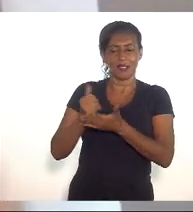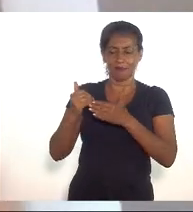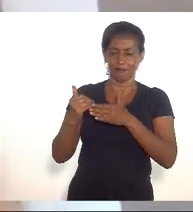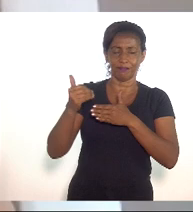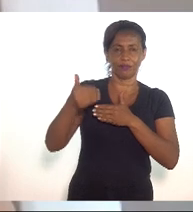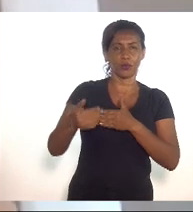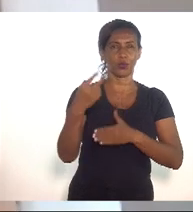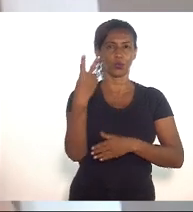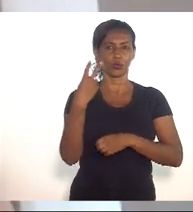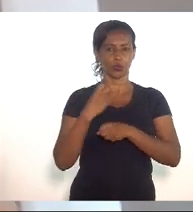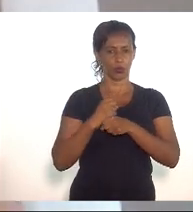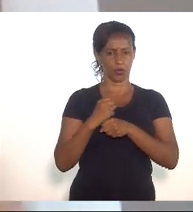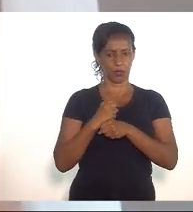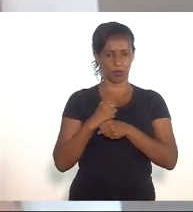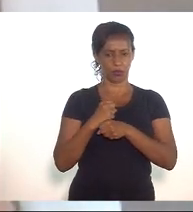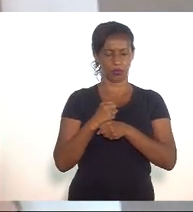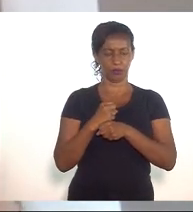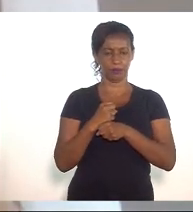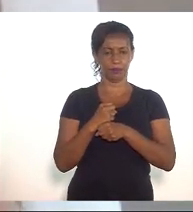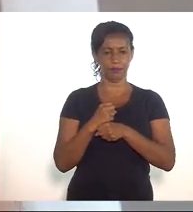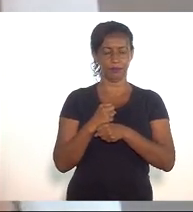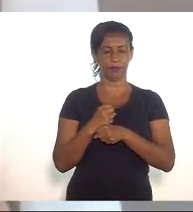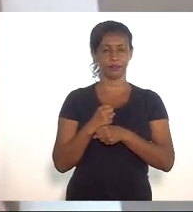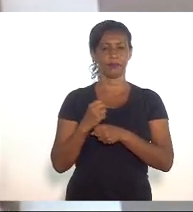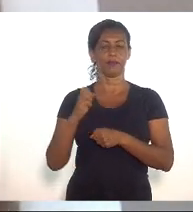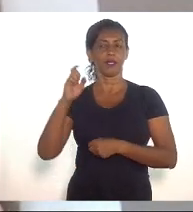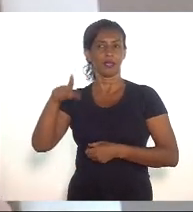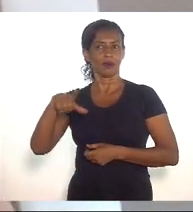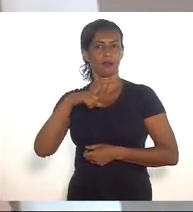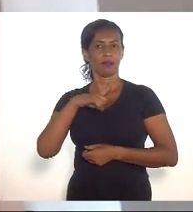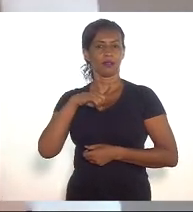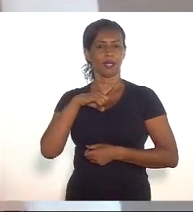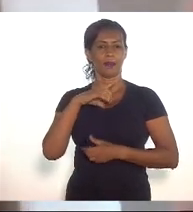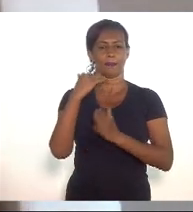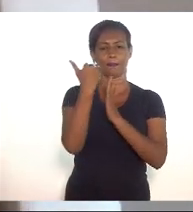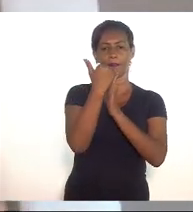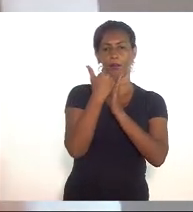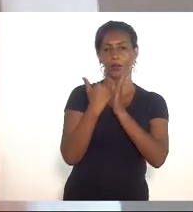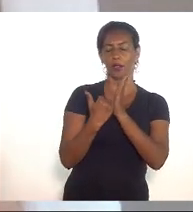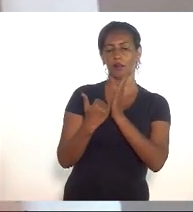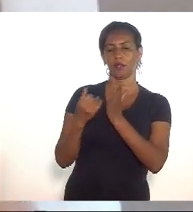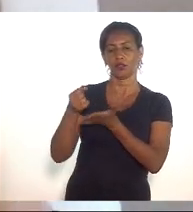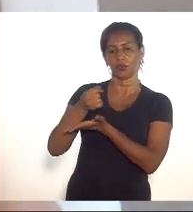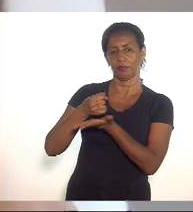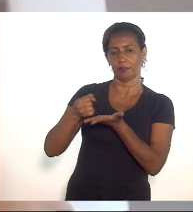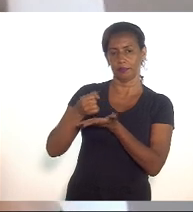2 anos, que é estabelecer programas de base